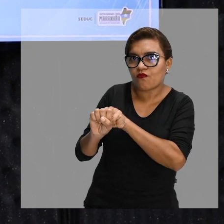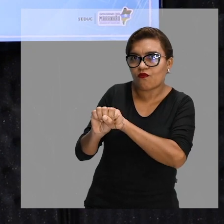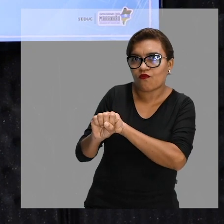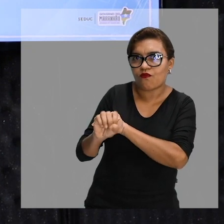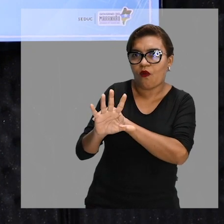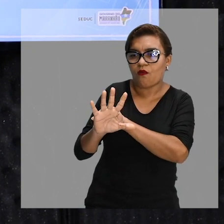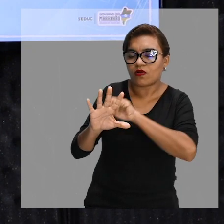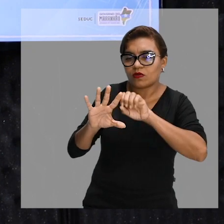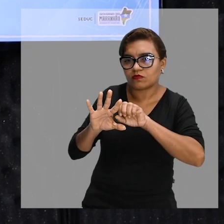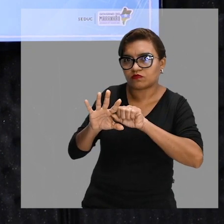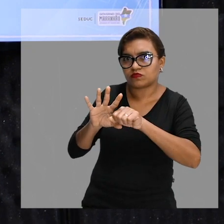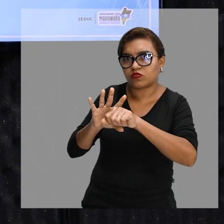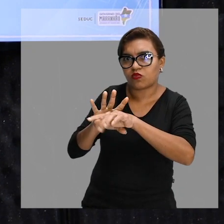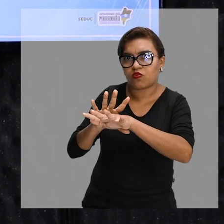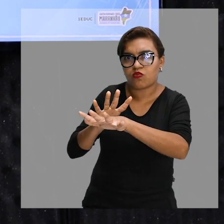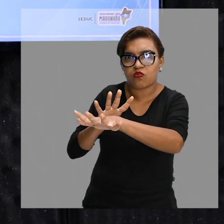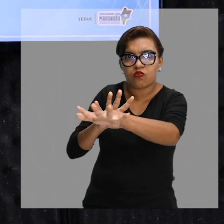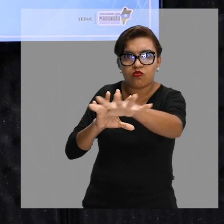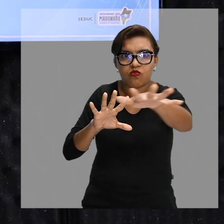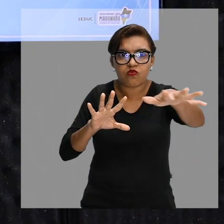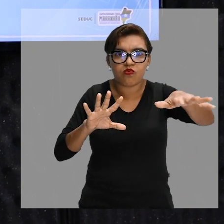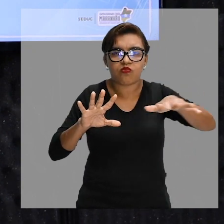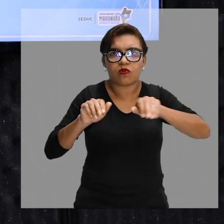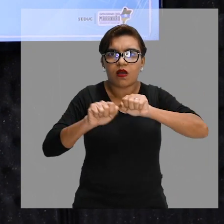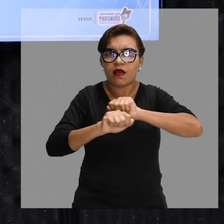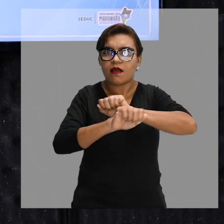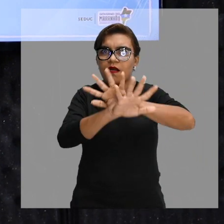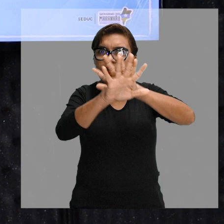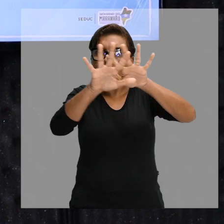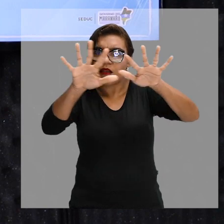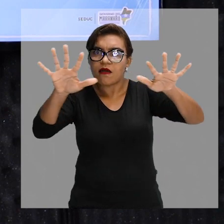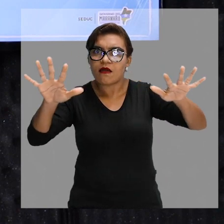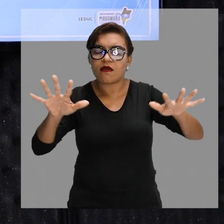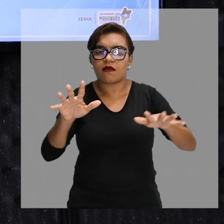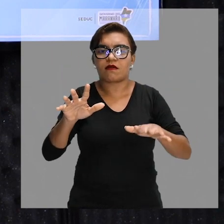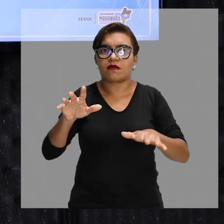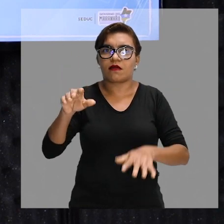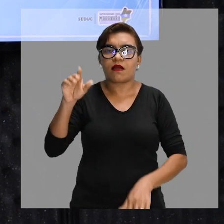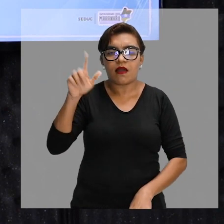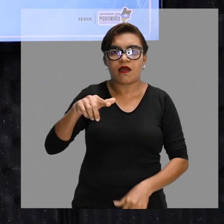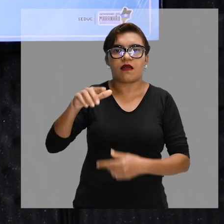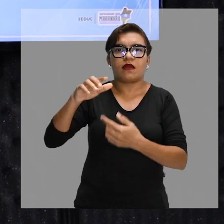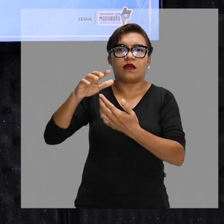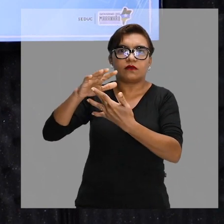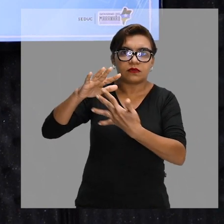se propaga aí para todo o ambiente. Então, esses raios de luz eles são